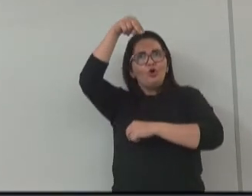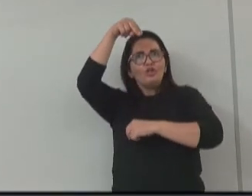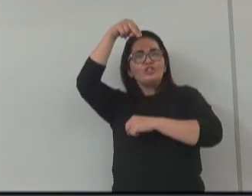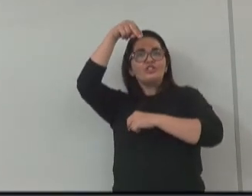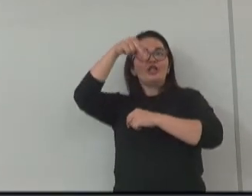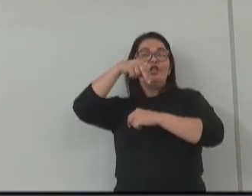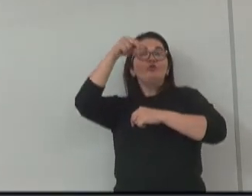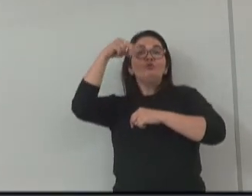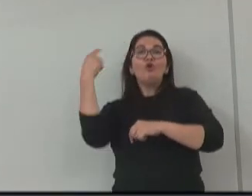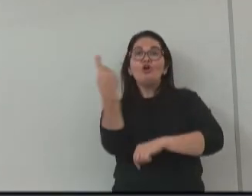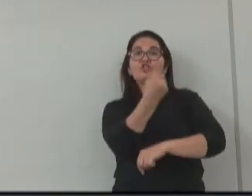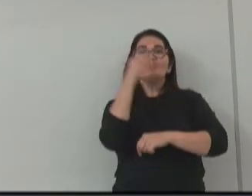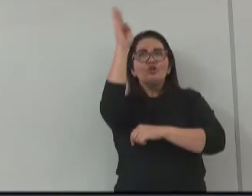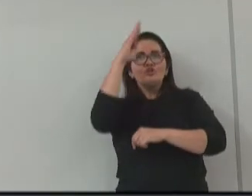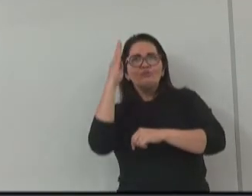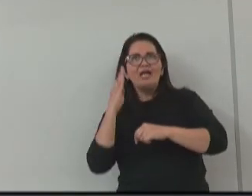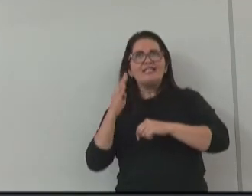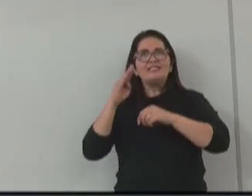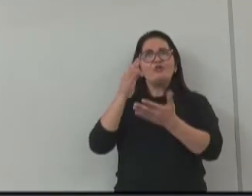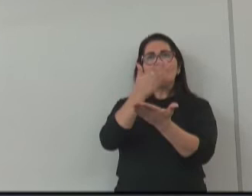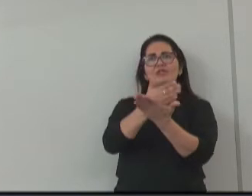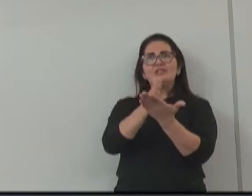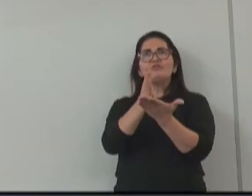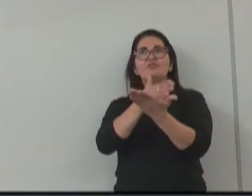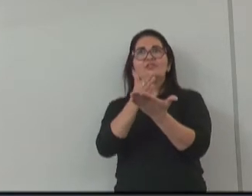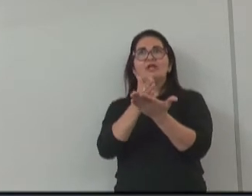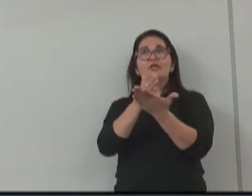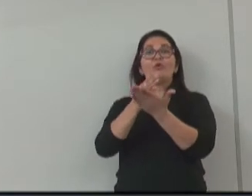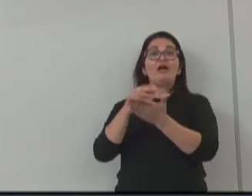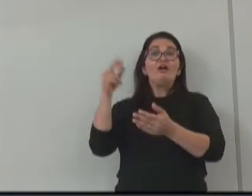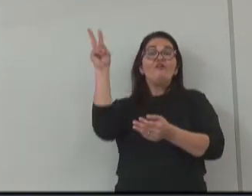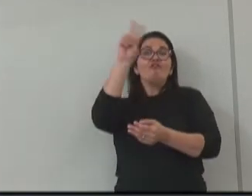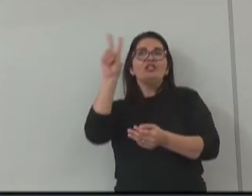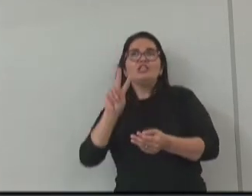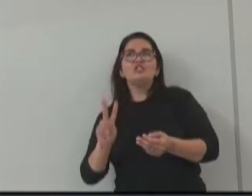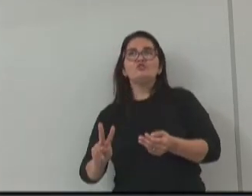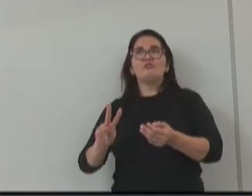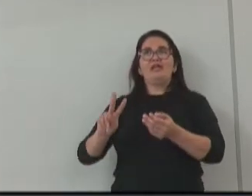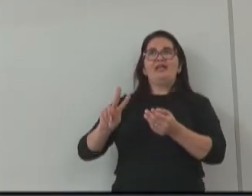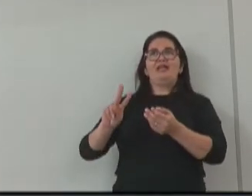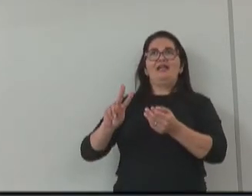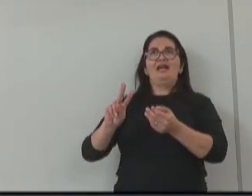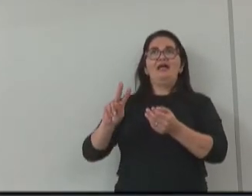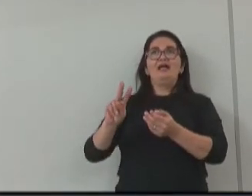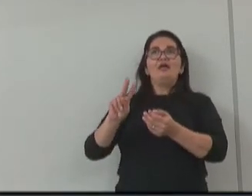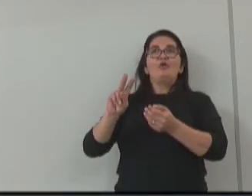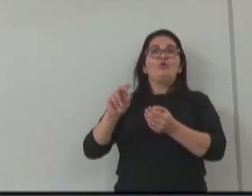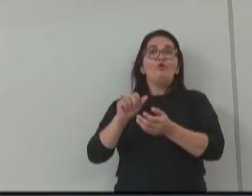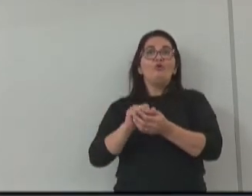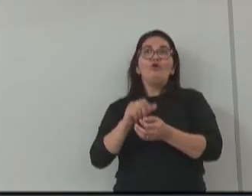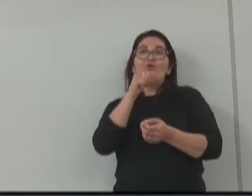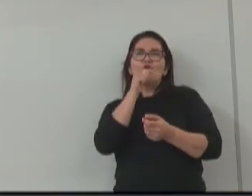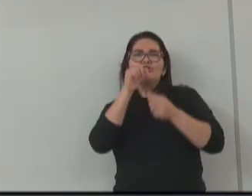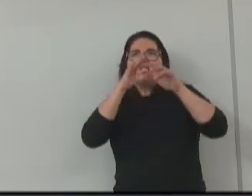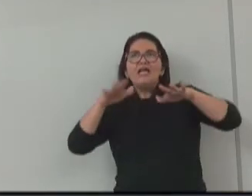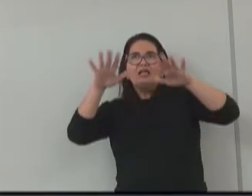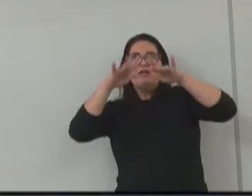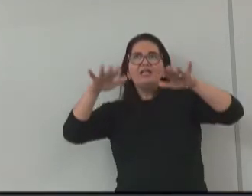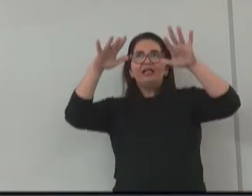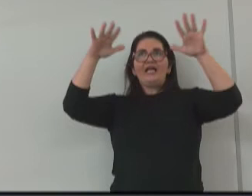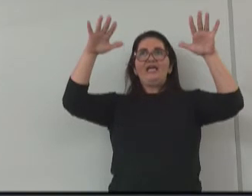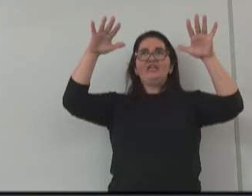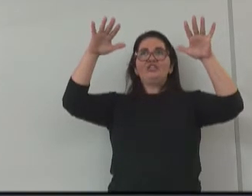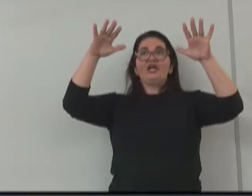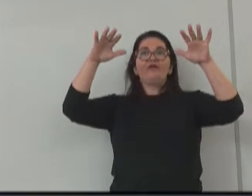com a Guiana, Suriname, Guiana Francesa e o Oceano Atlântico. A noroeste